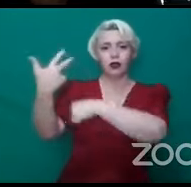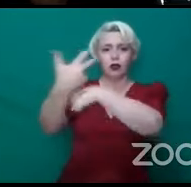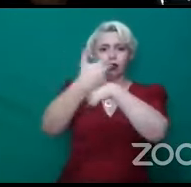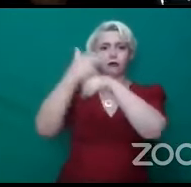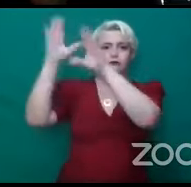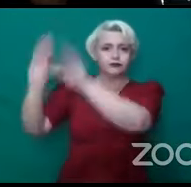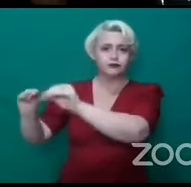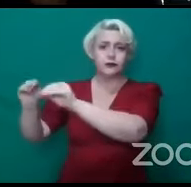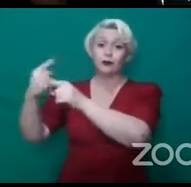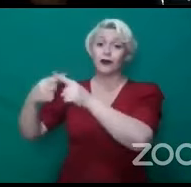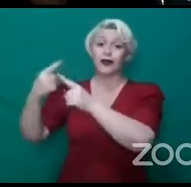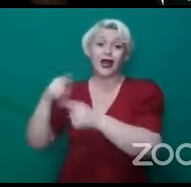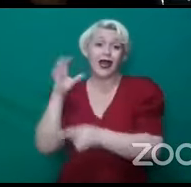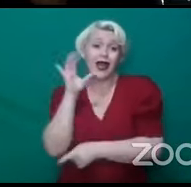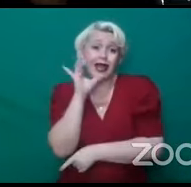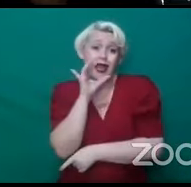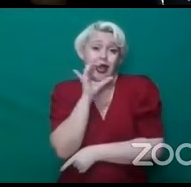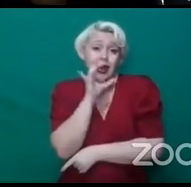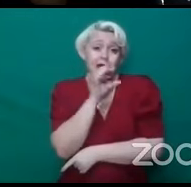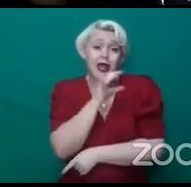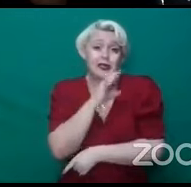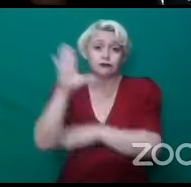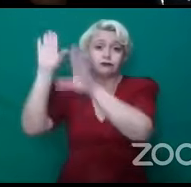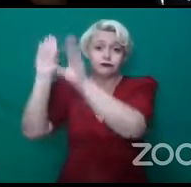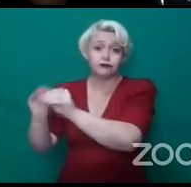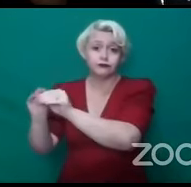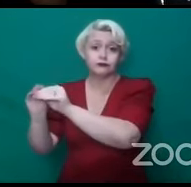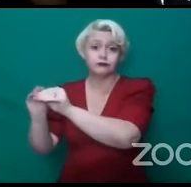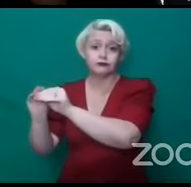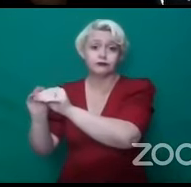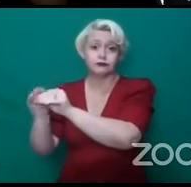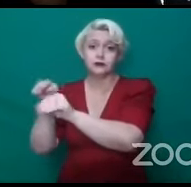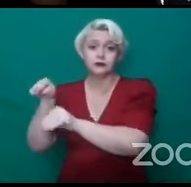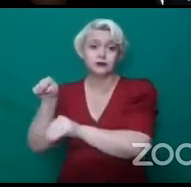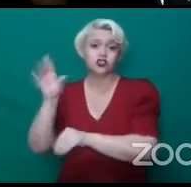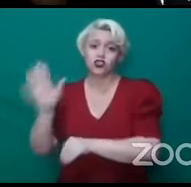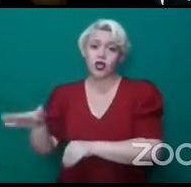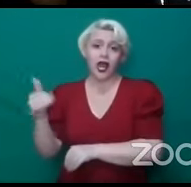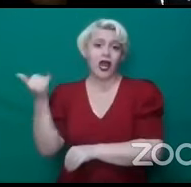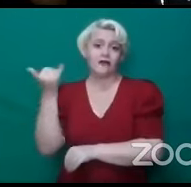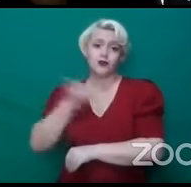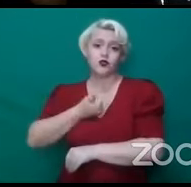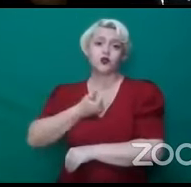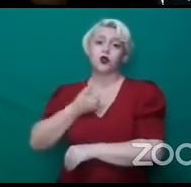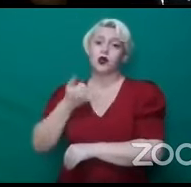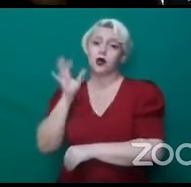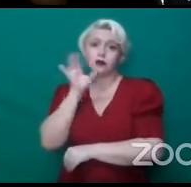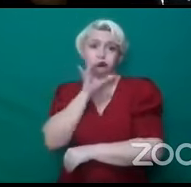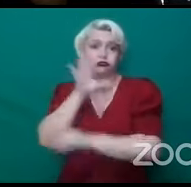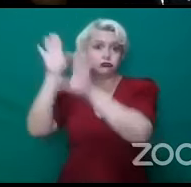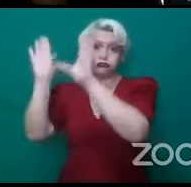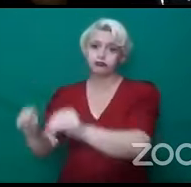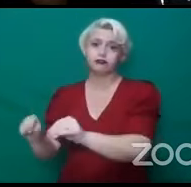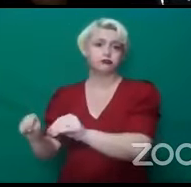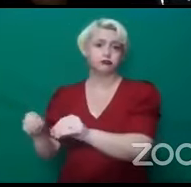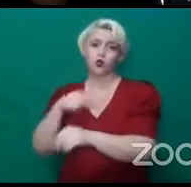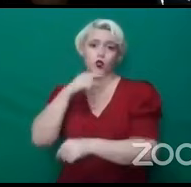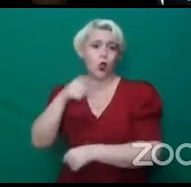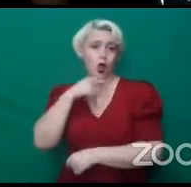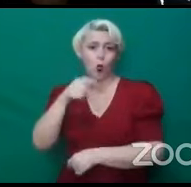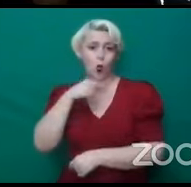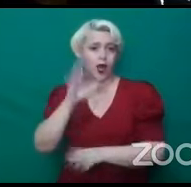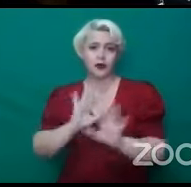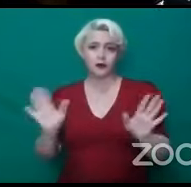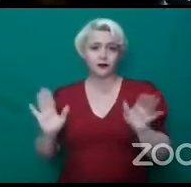desligou, porque tava muito quente. Aí a câmera deu, tipo, no visor, tá muito quente, minha filha, tô desligando aqui, não Por tá dando favor, mais.